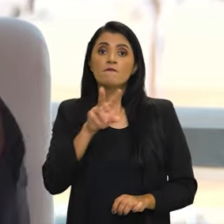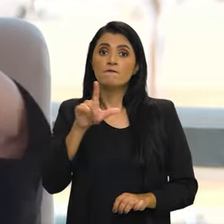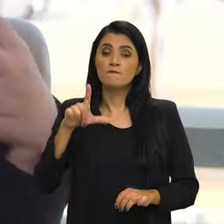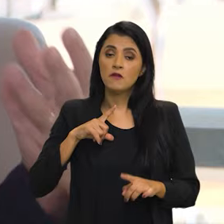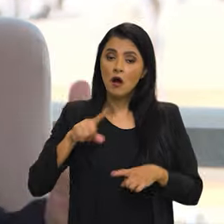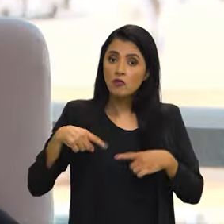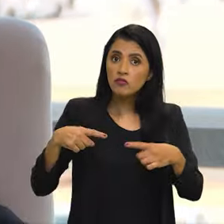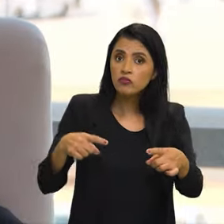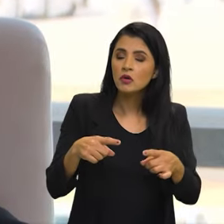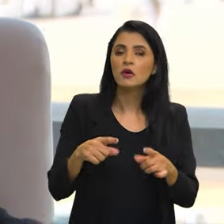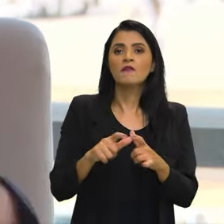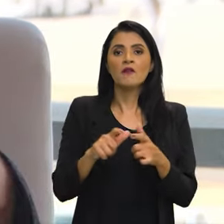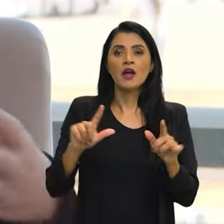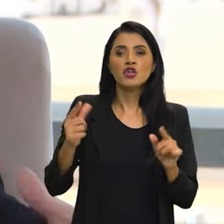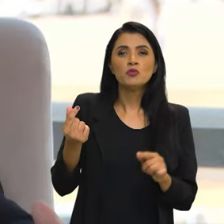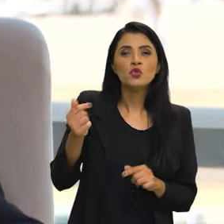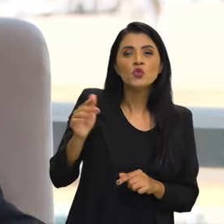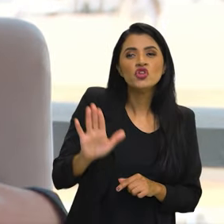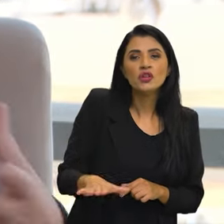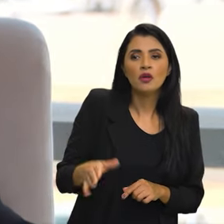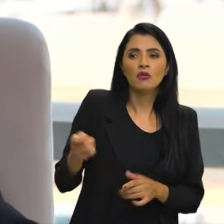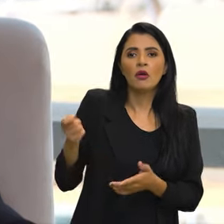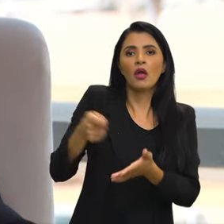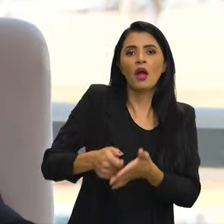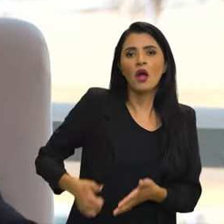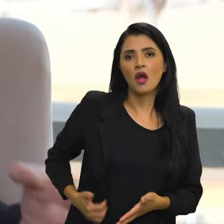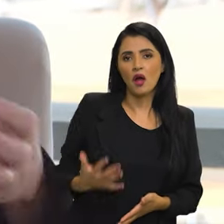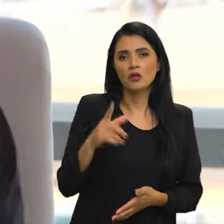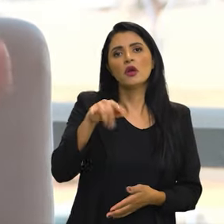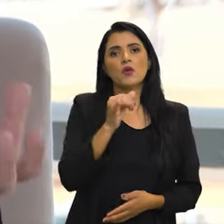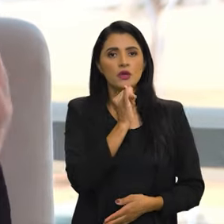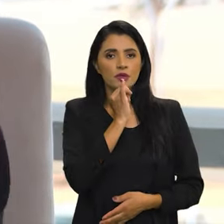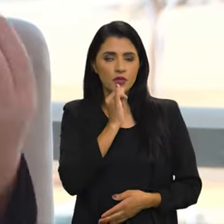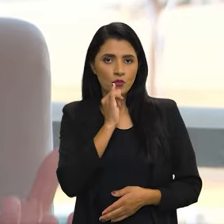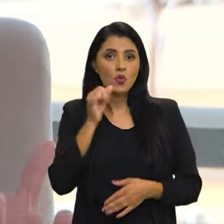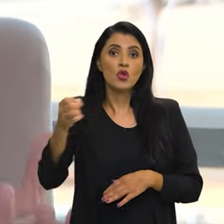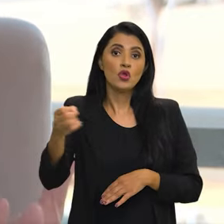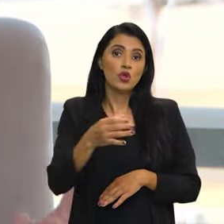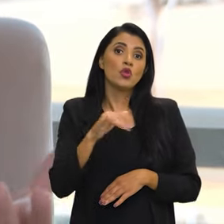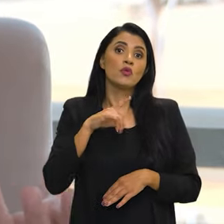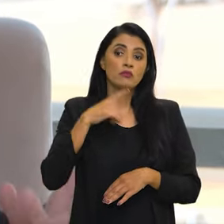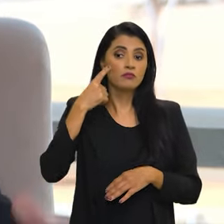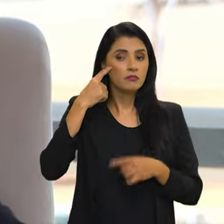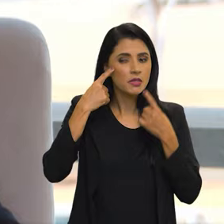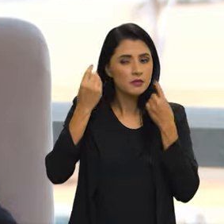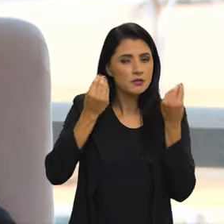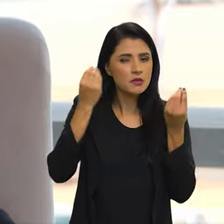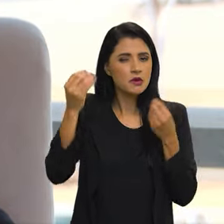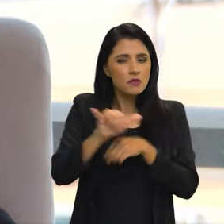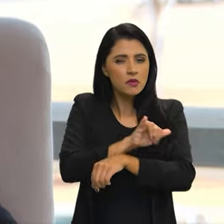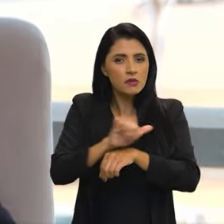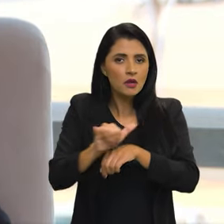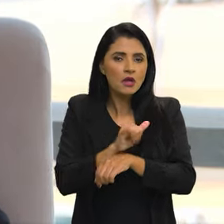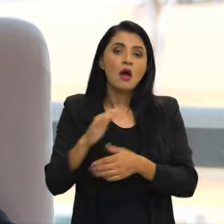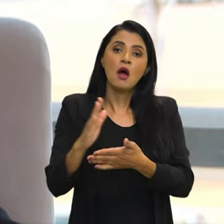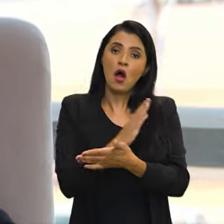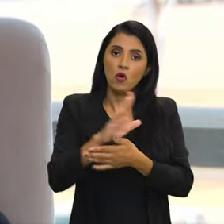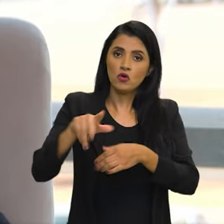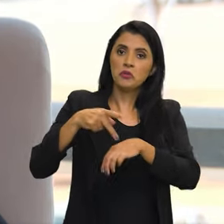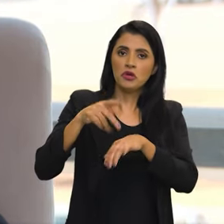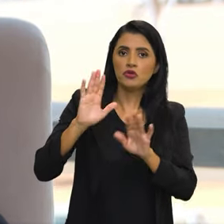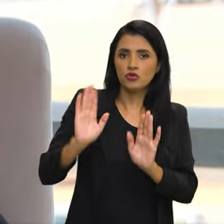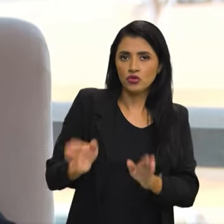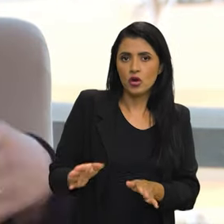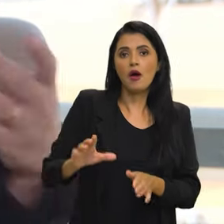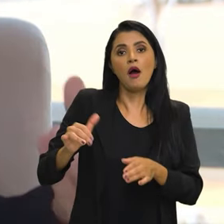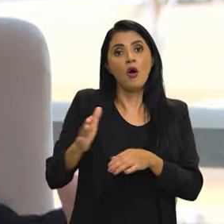produtividade, um ganho de escala, que vai reduzir custos muito grande. Então, esse é um exemplo de uma grande inovação que a está pensando. Existem alguns países do